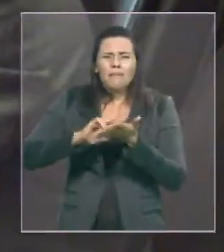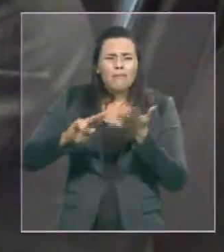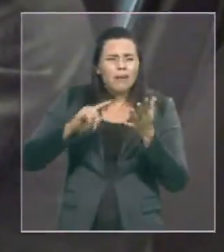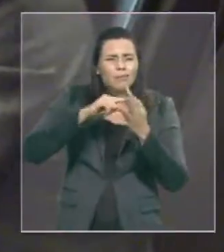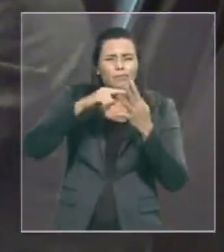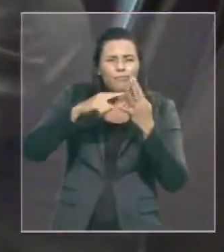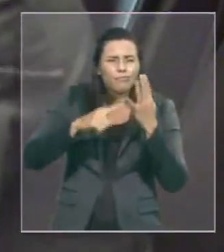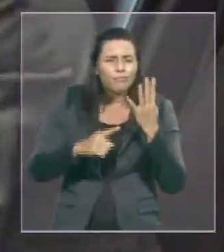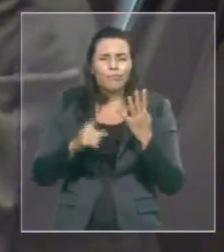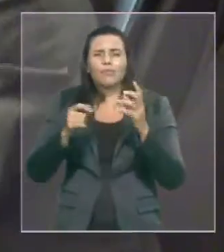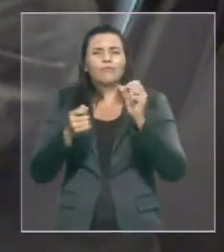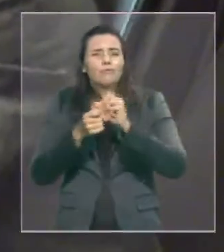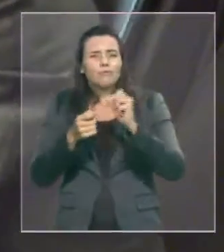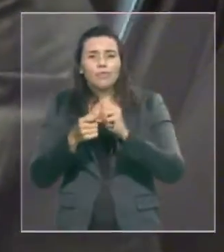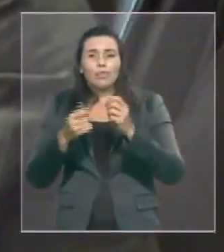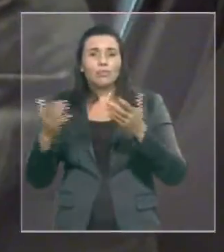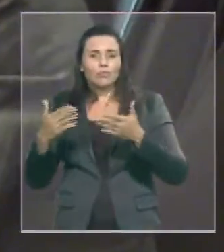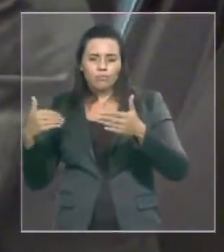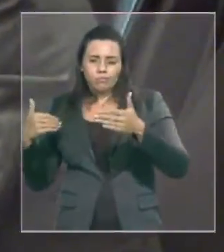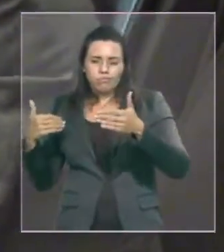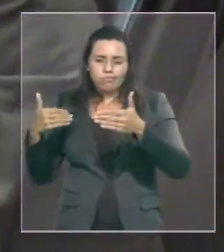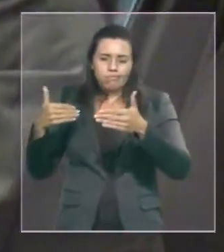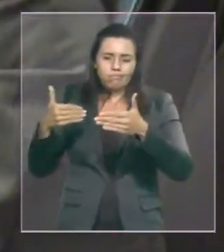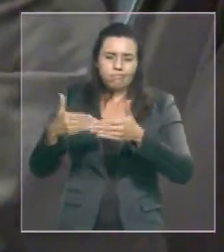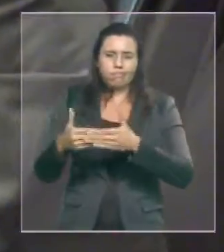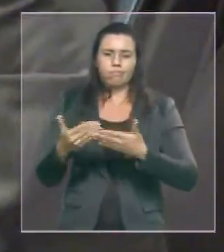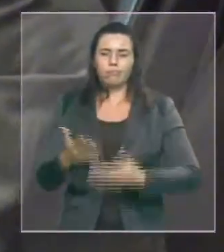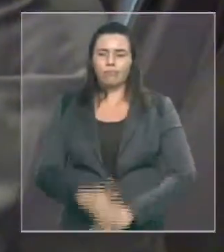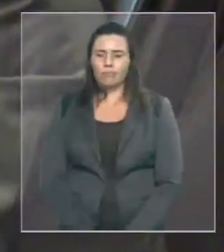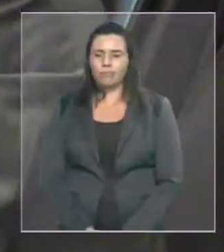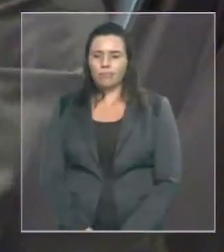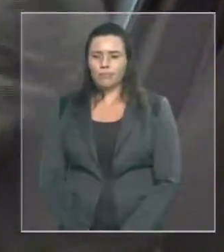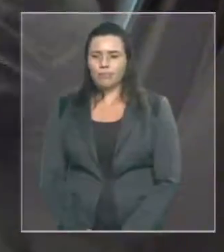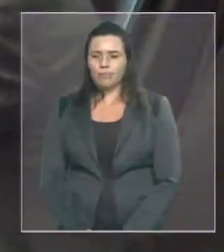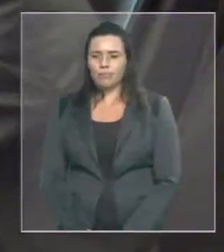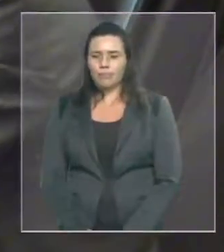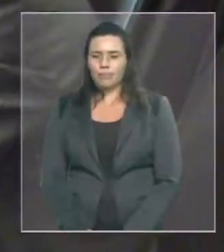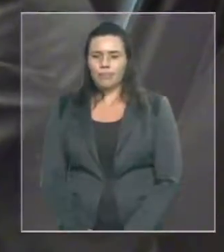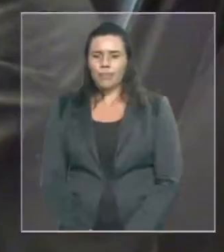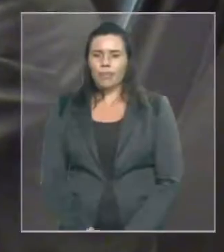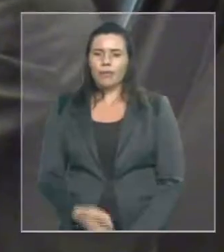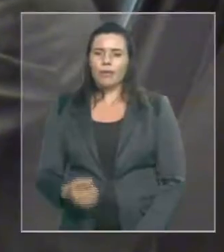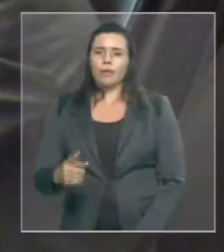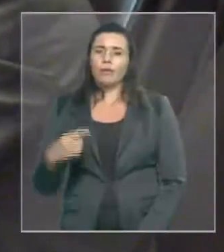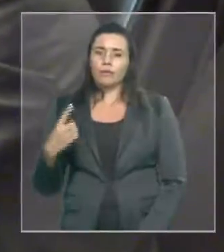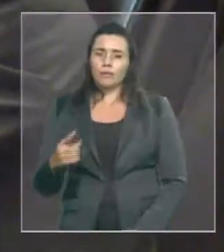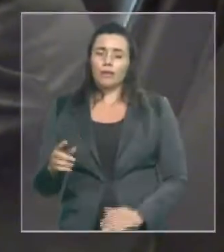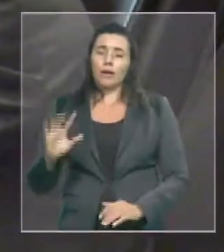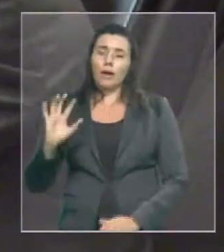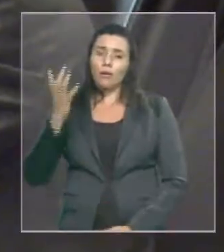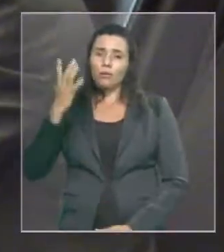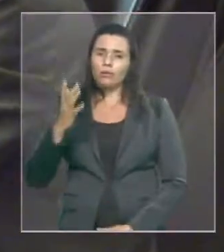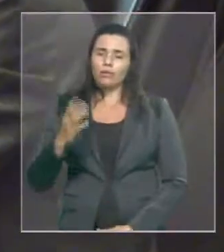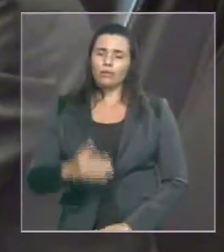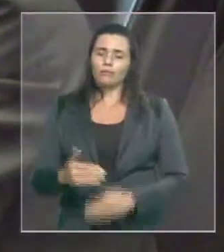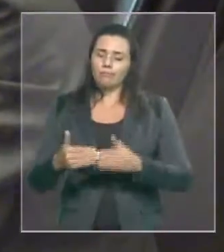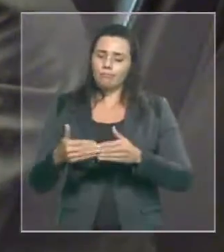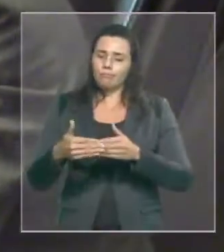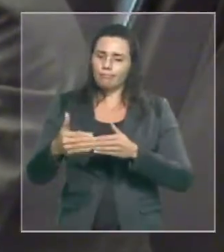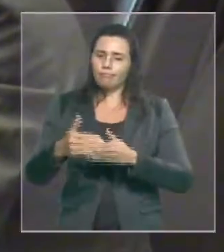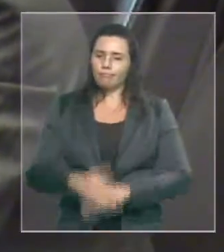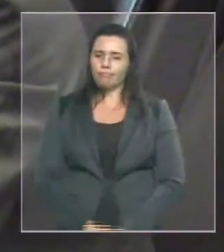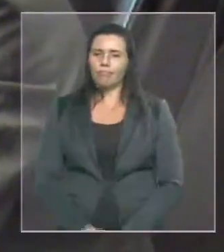Hoje, o que aconteceu ontem foi um anúncio, mas o que vai acontecer em breve, as empresas, salvo engano,